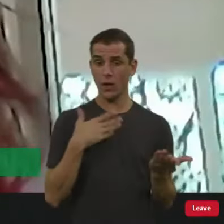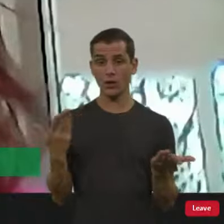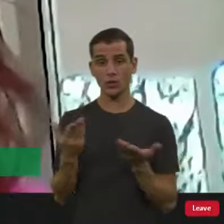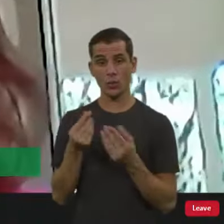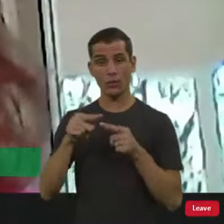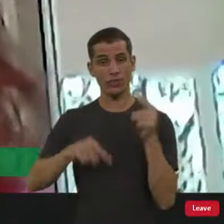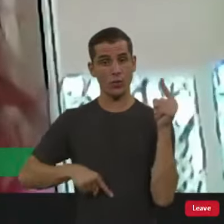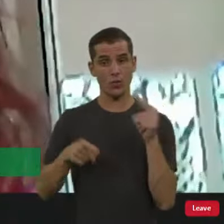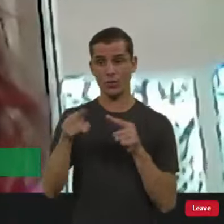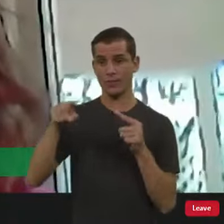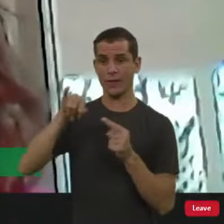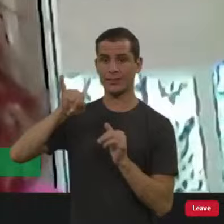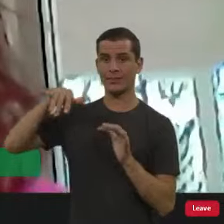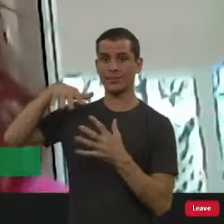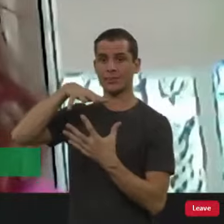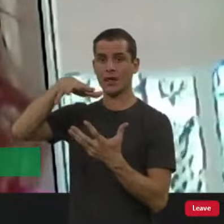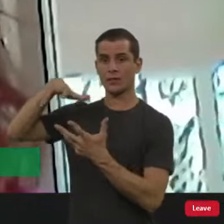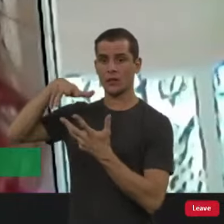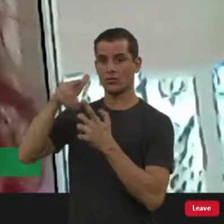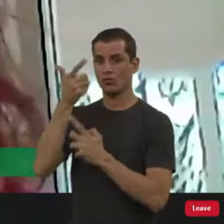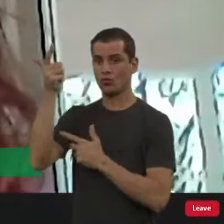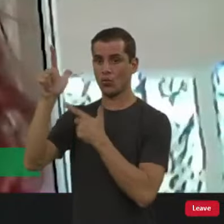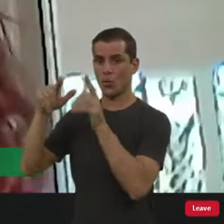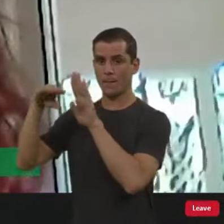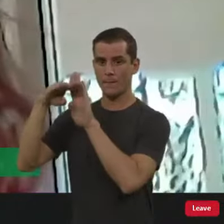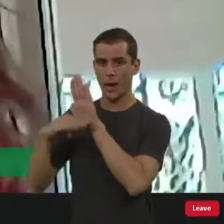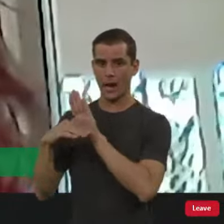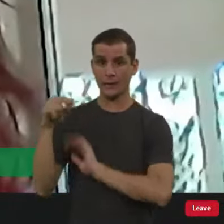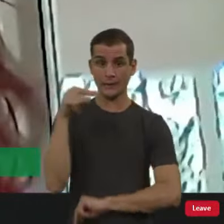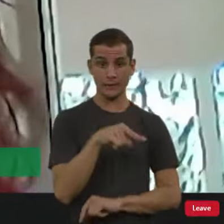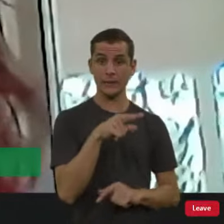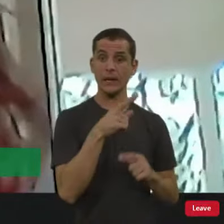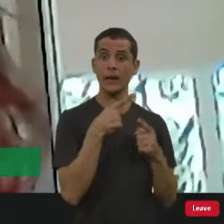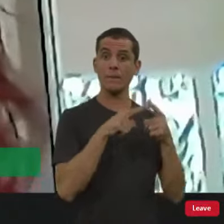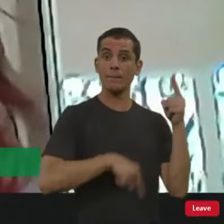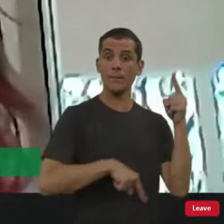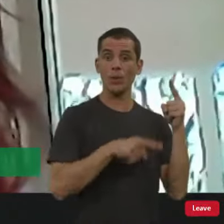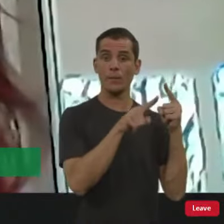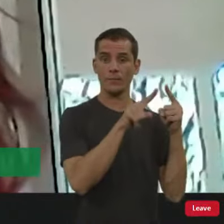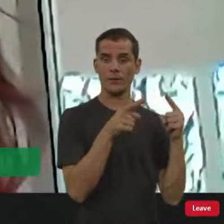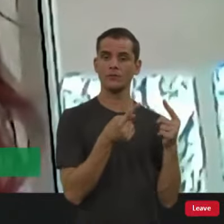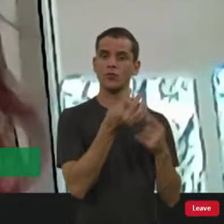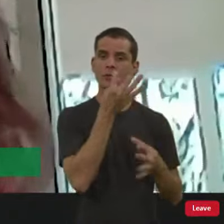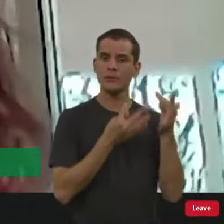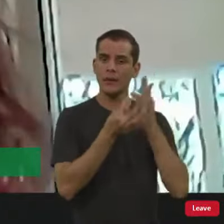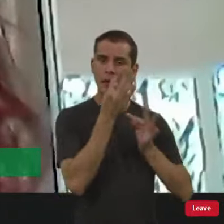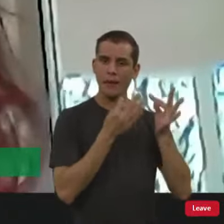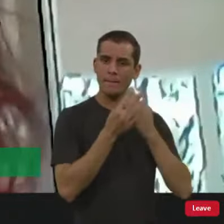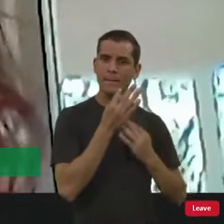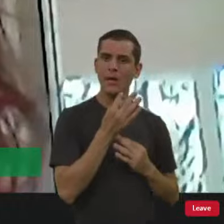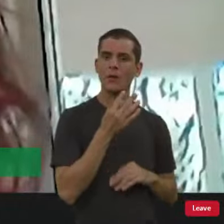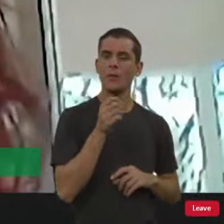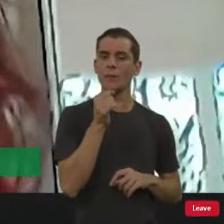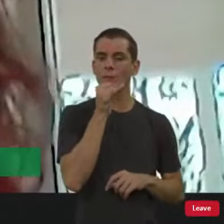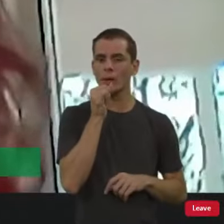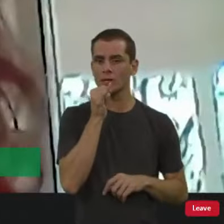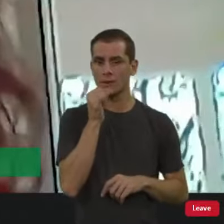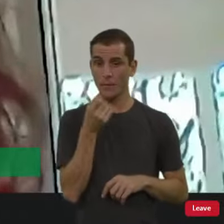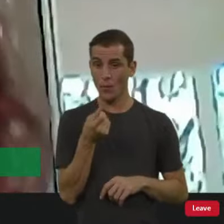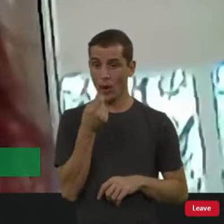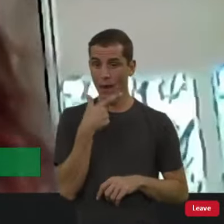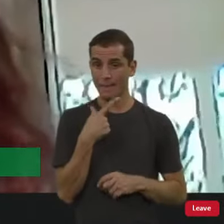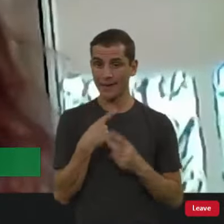internacionais. O que isso quer dizer? Ele proibia a terapia combinada, que é o uso de mais de um medicamento no tratamento da hipertensão pulmonar,